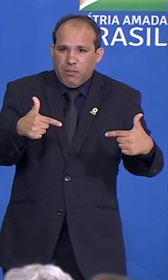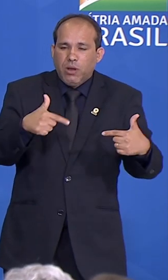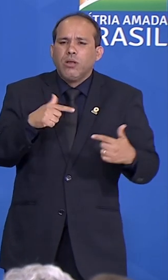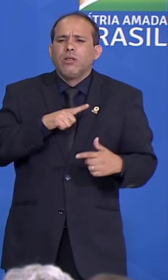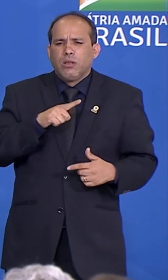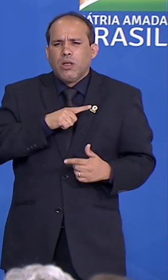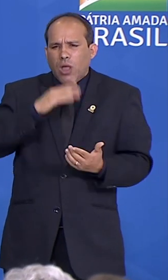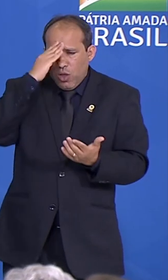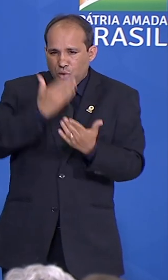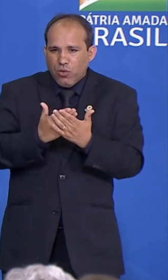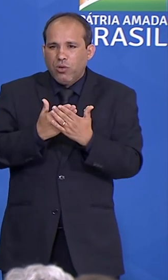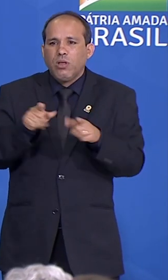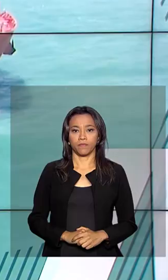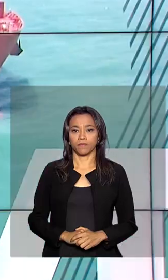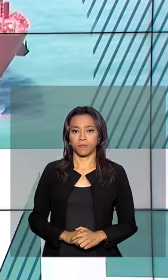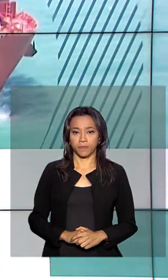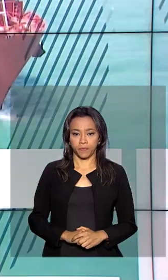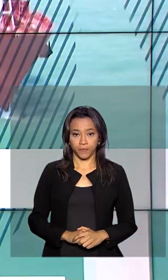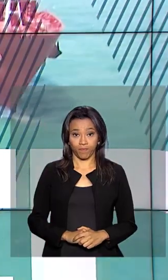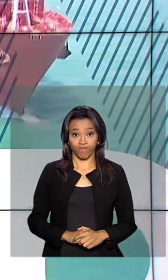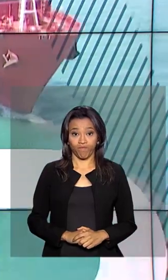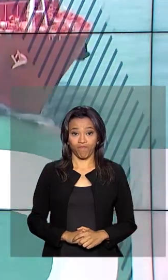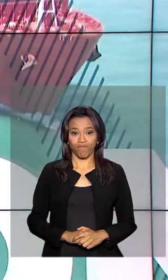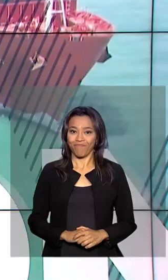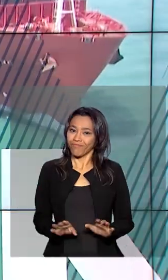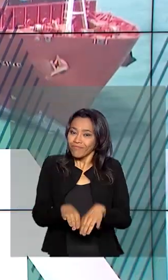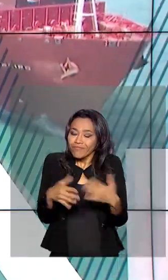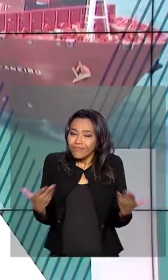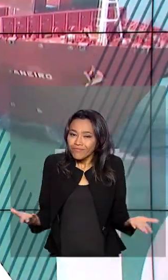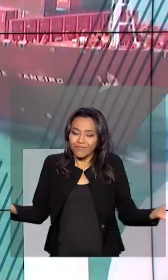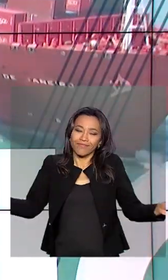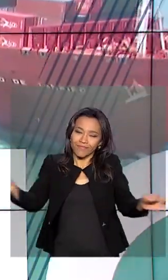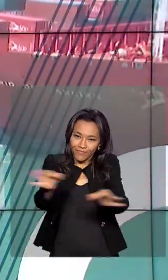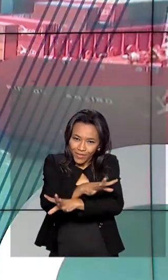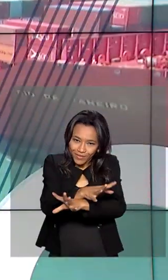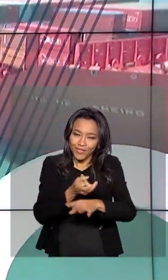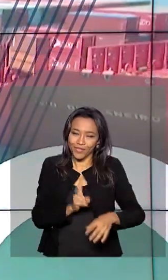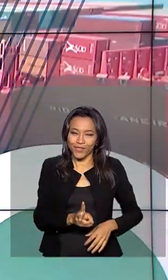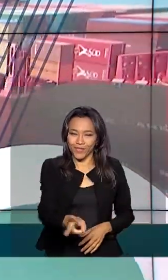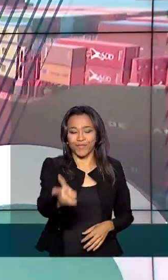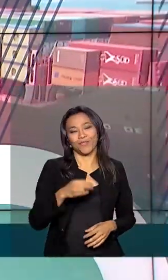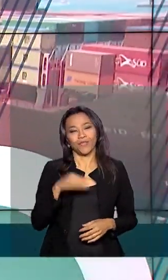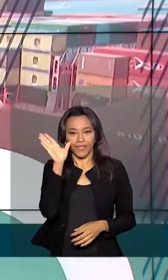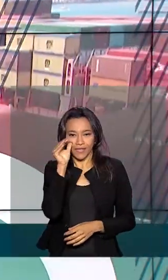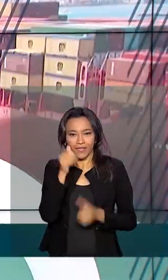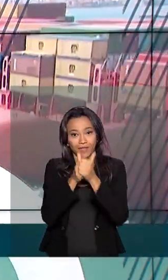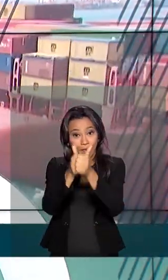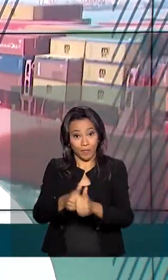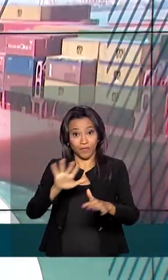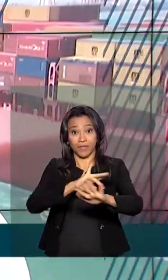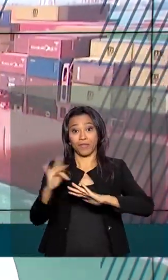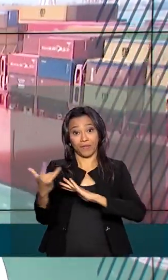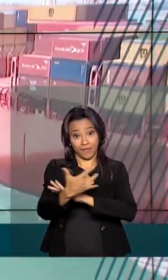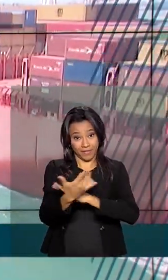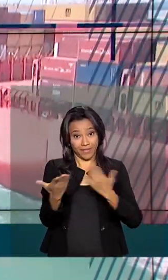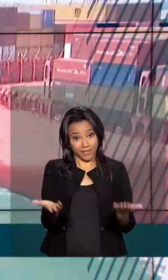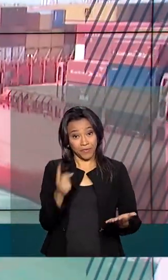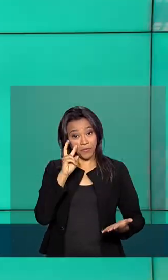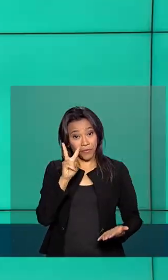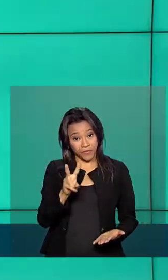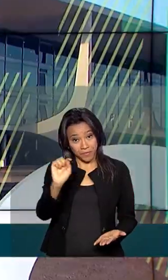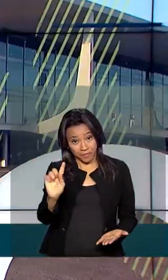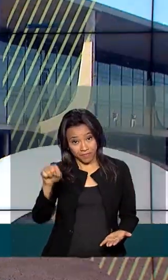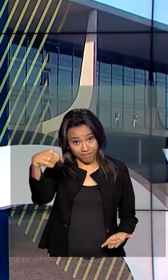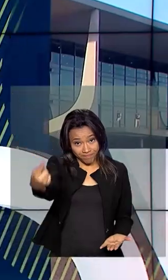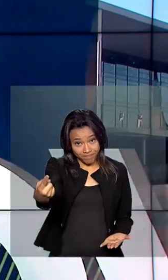acredita no nosso governo. E o governo agora fica por aqui. Continue nos acompanhando pelas redes sociais. Nos vemos